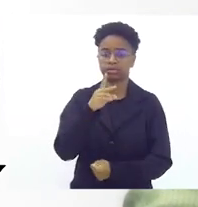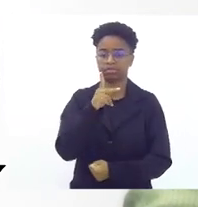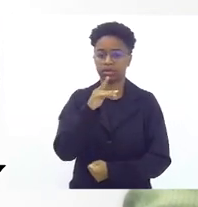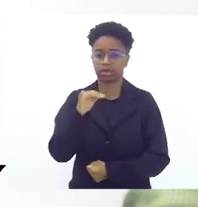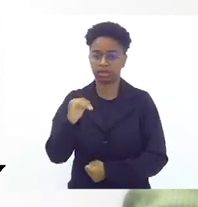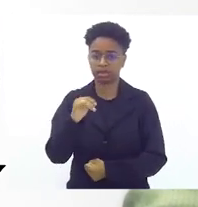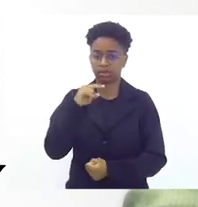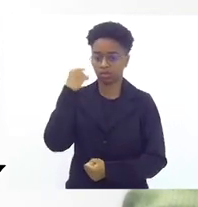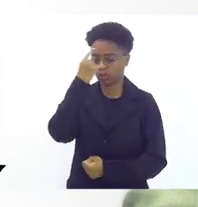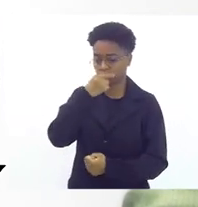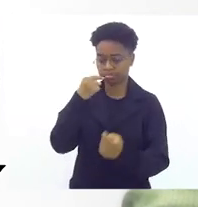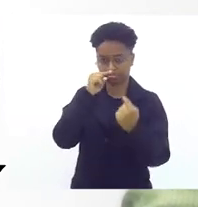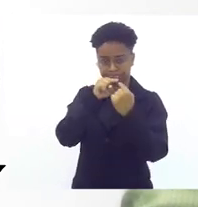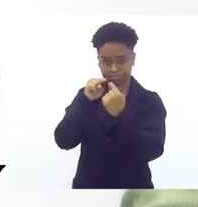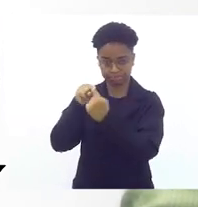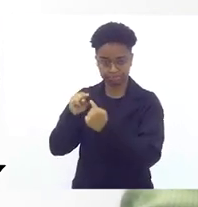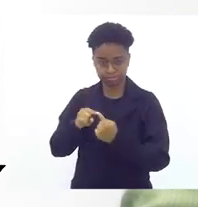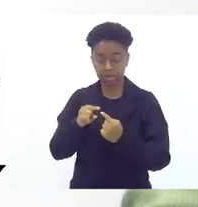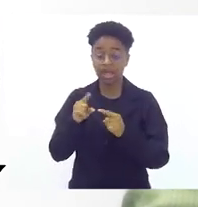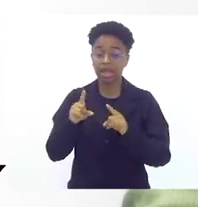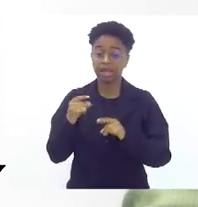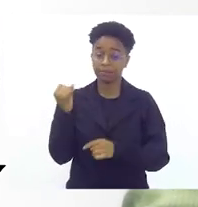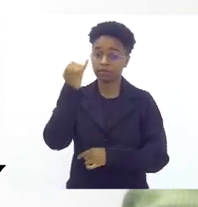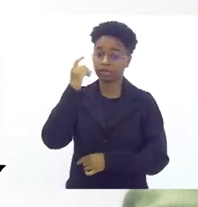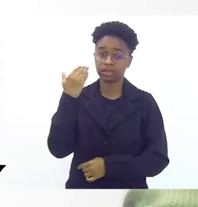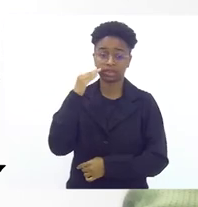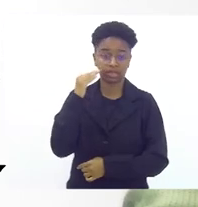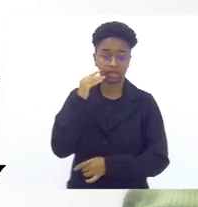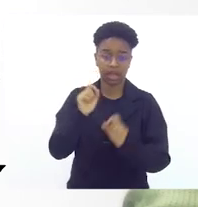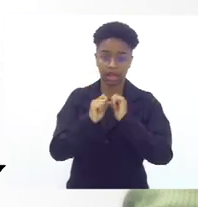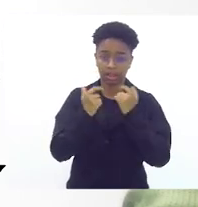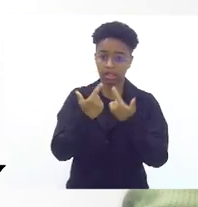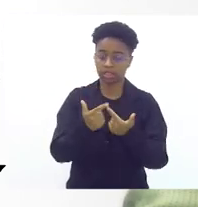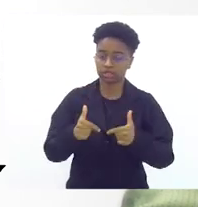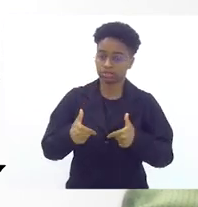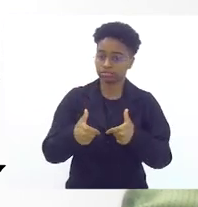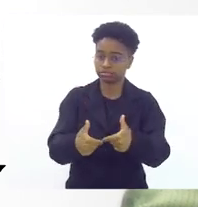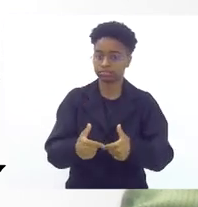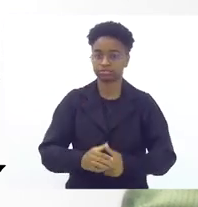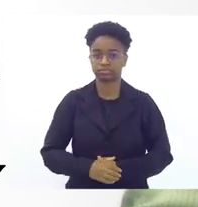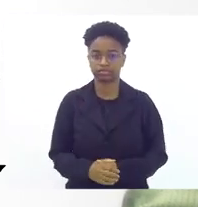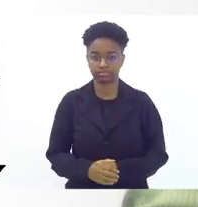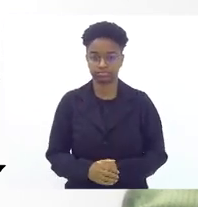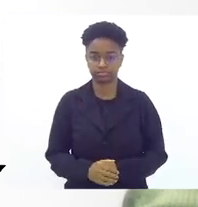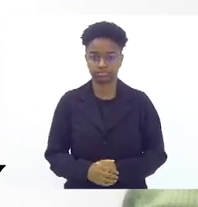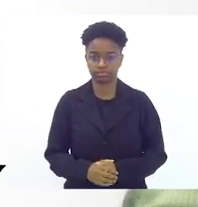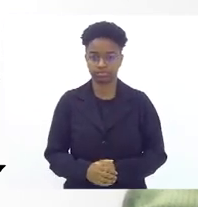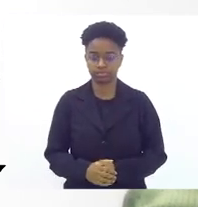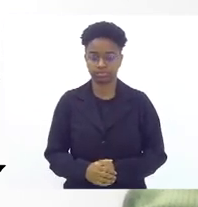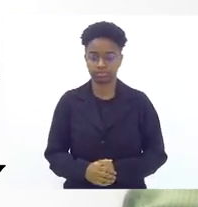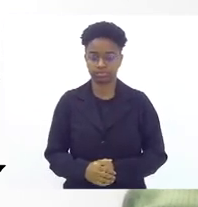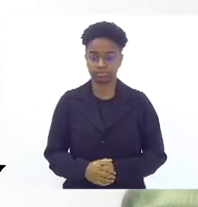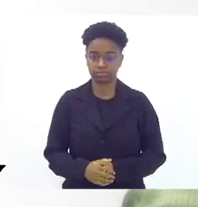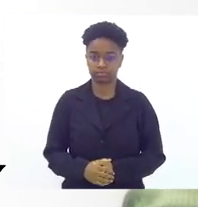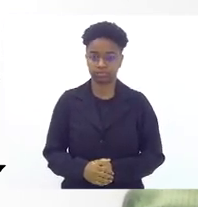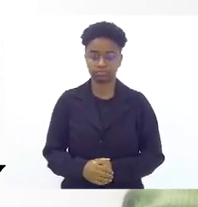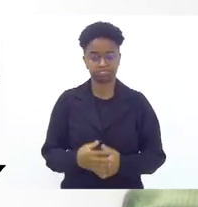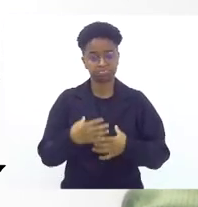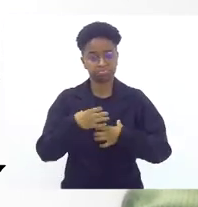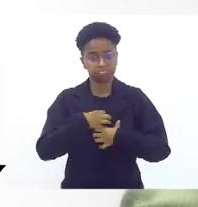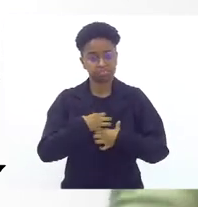é muito bom a gente entender que alérgico está fazendo alguma coisa é muito